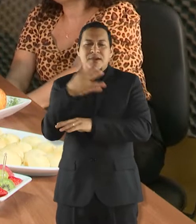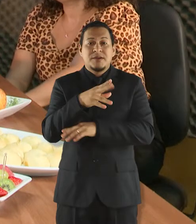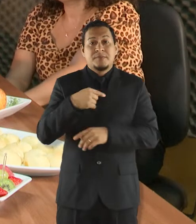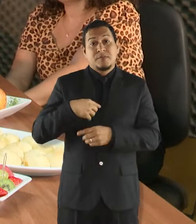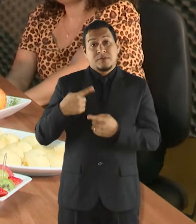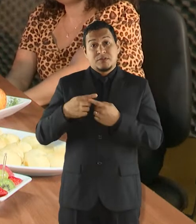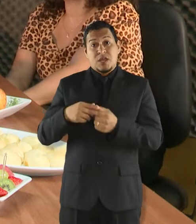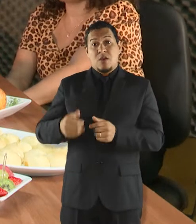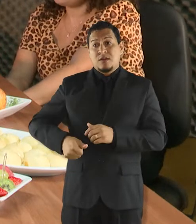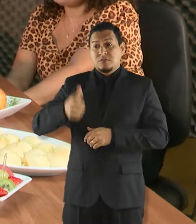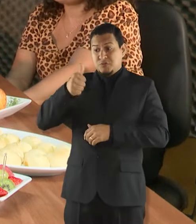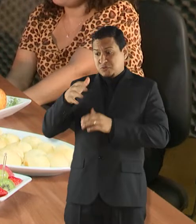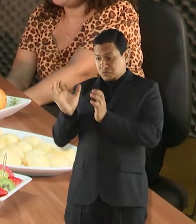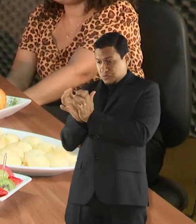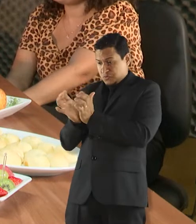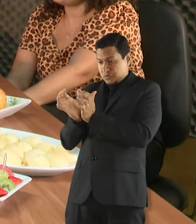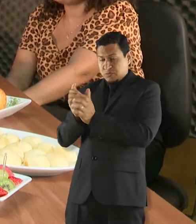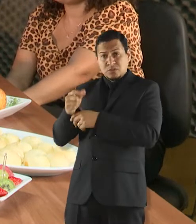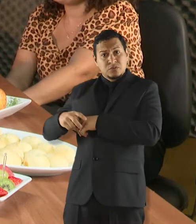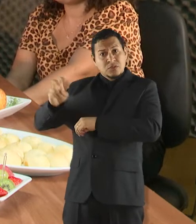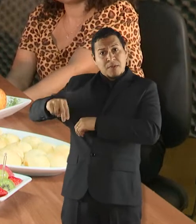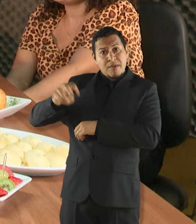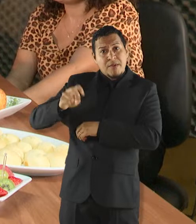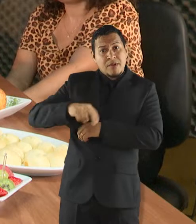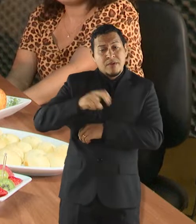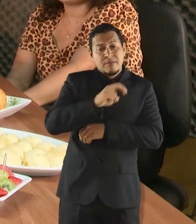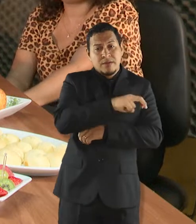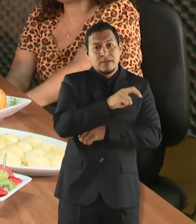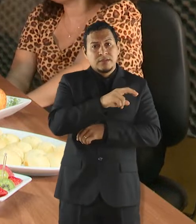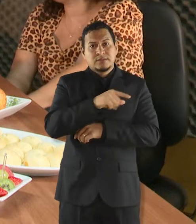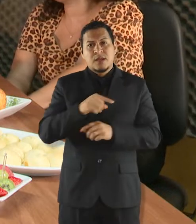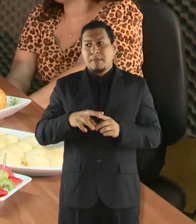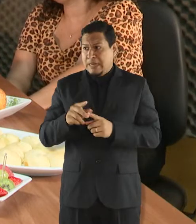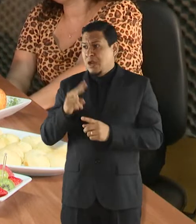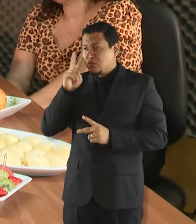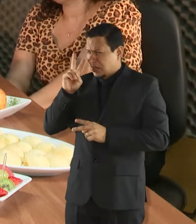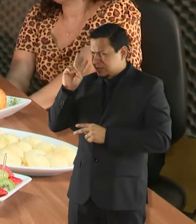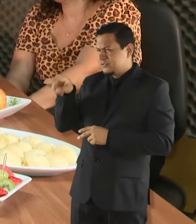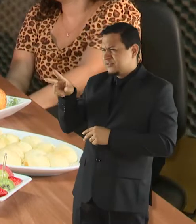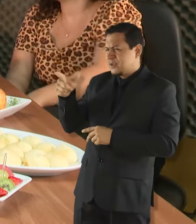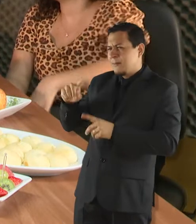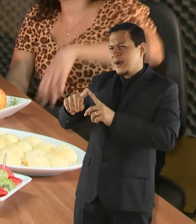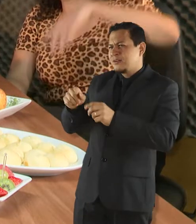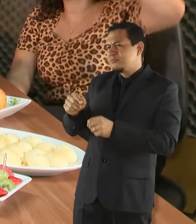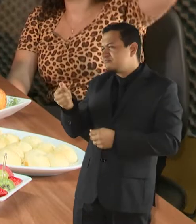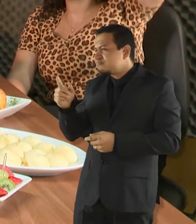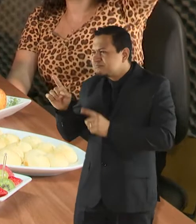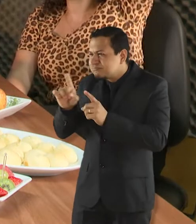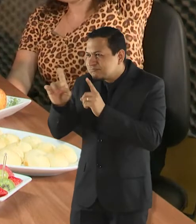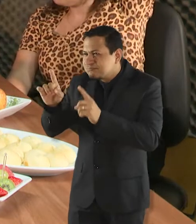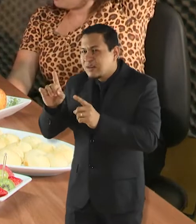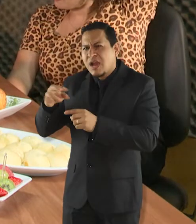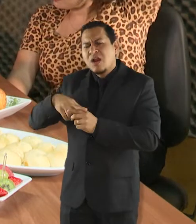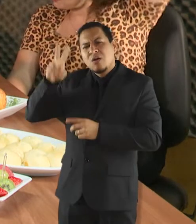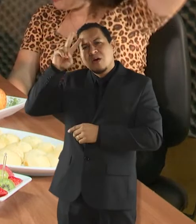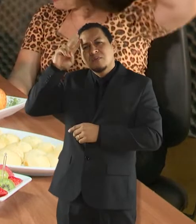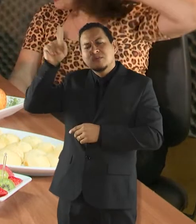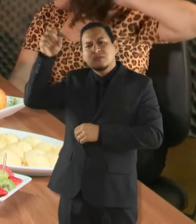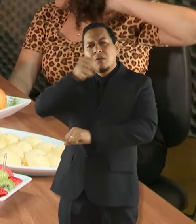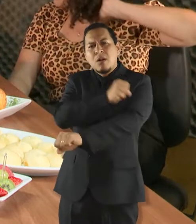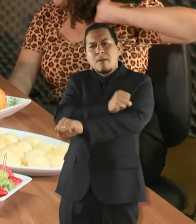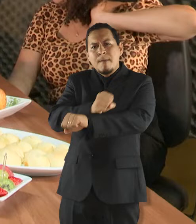eu era da primeira turma Eu já te vi correndo. Dos papaléguas. Eu já te vi, mas nem te conhecia, ó. Teve uma corrida que a gente saiu ali do shopping, do